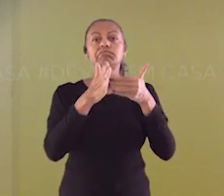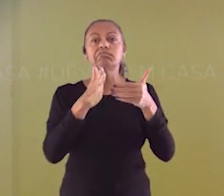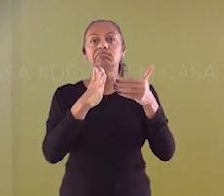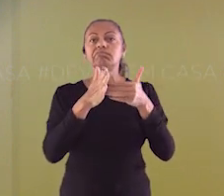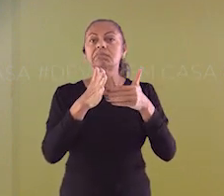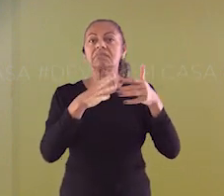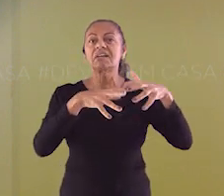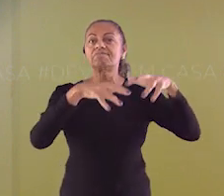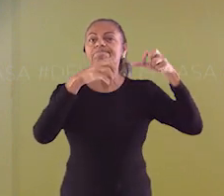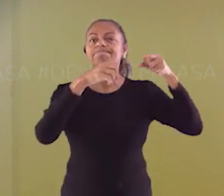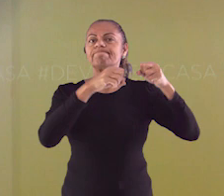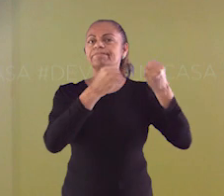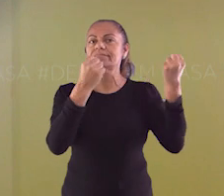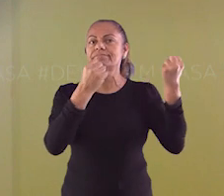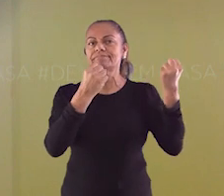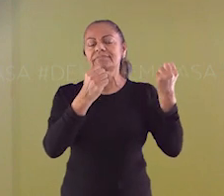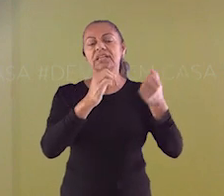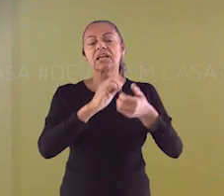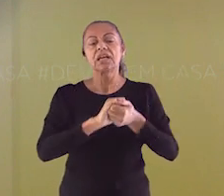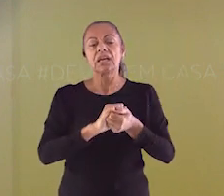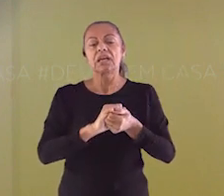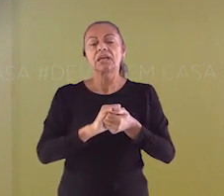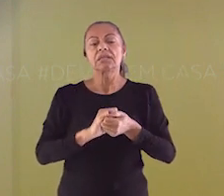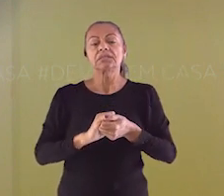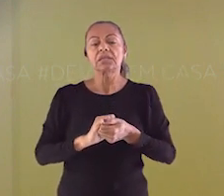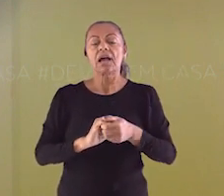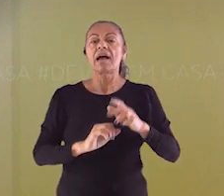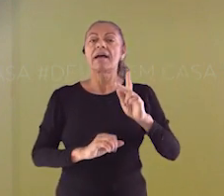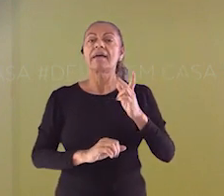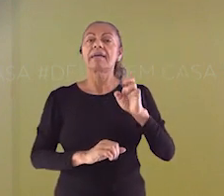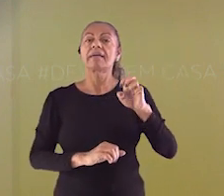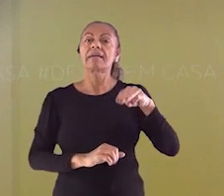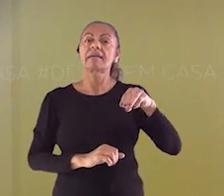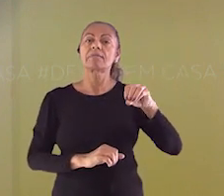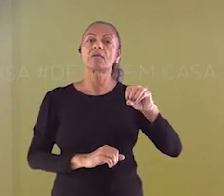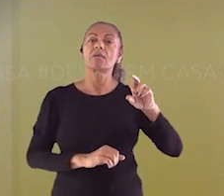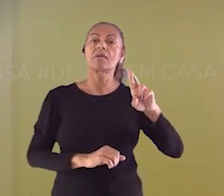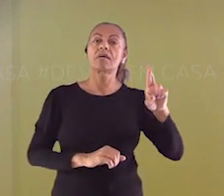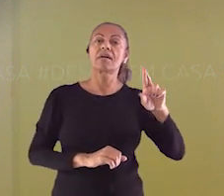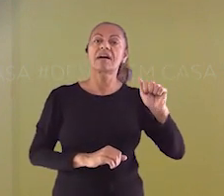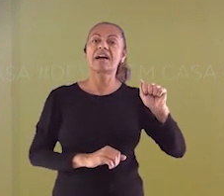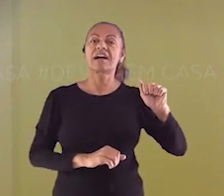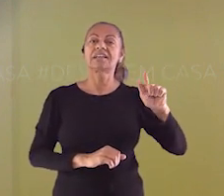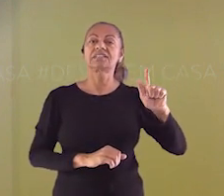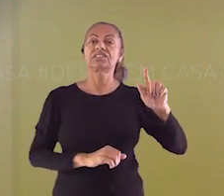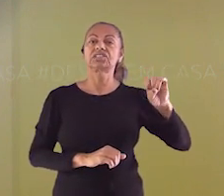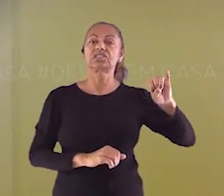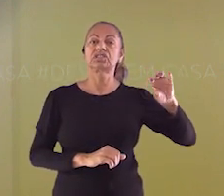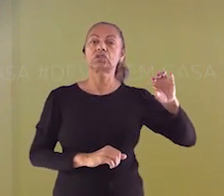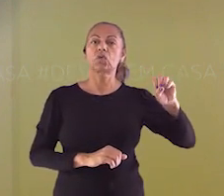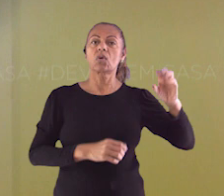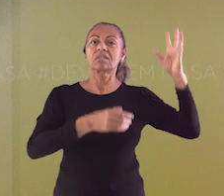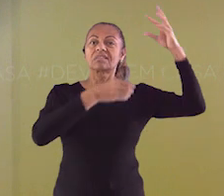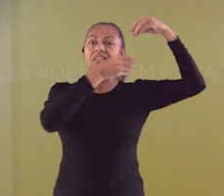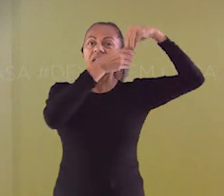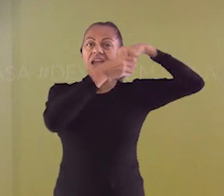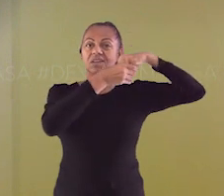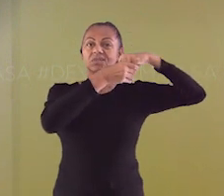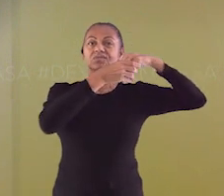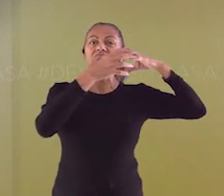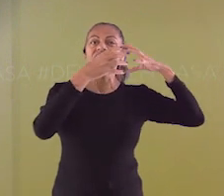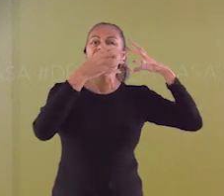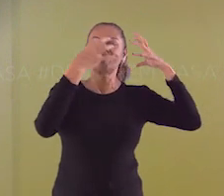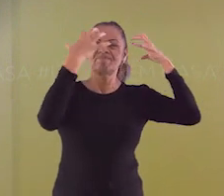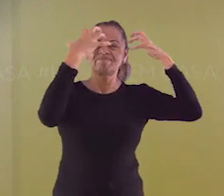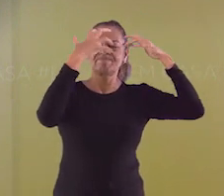próximo à cabeça e o paciente fica sem a obstrução do sangue na cabeça. Já no hemorrágico, a obstrução